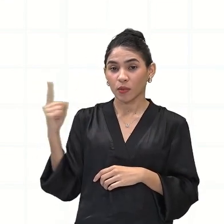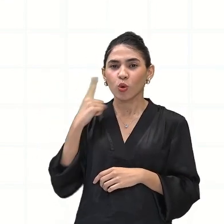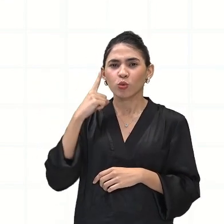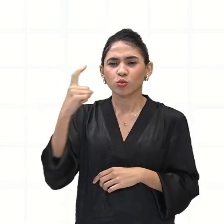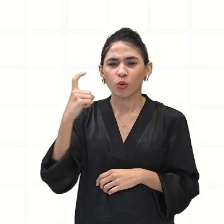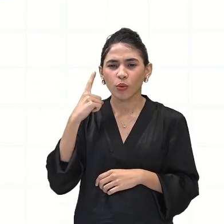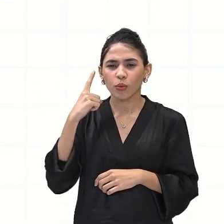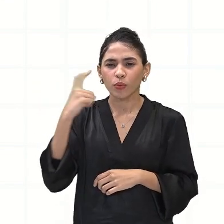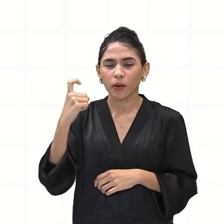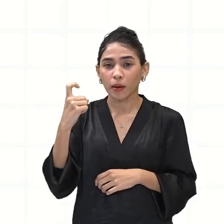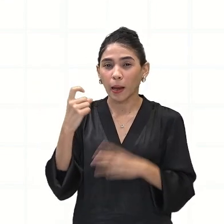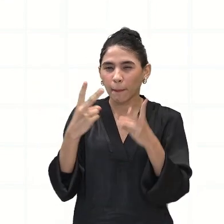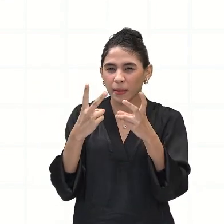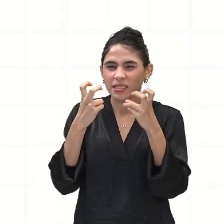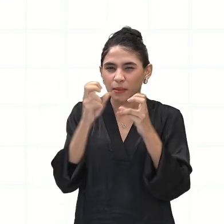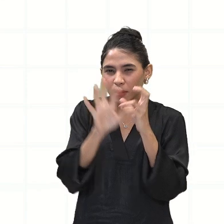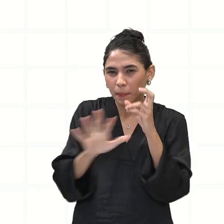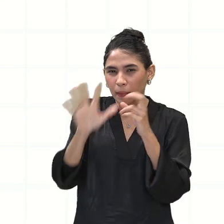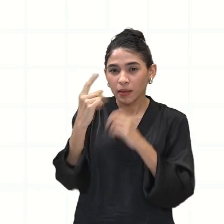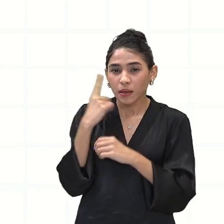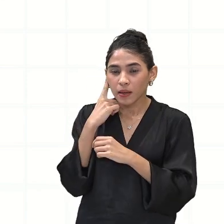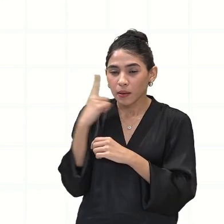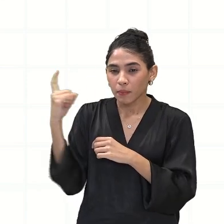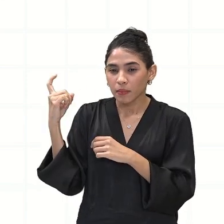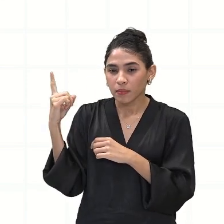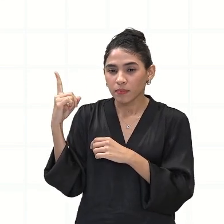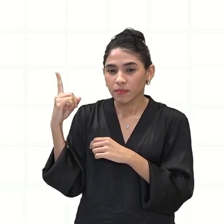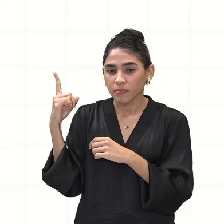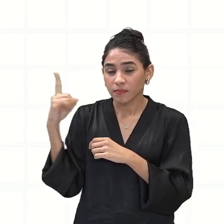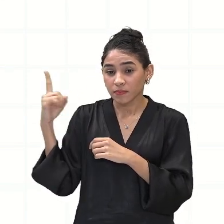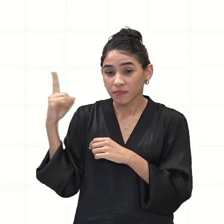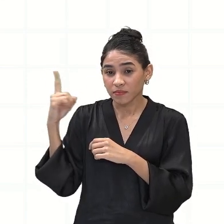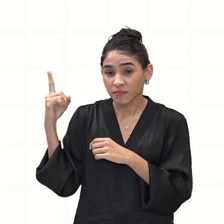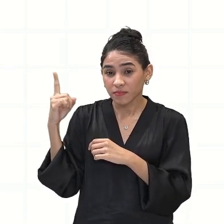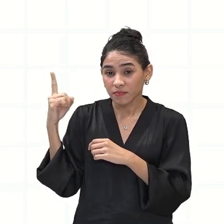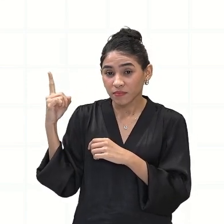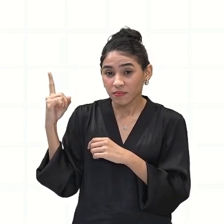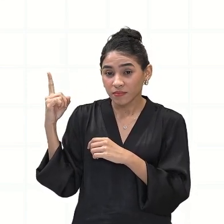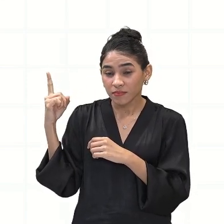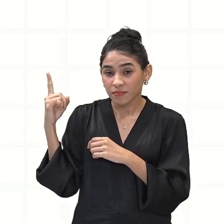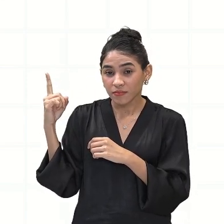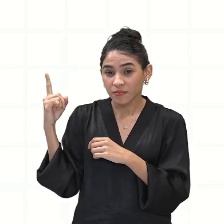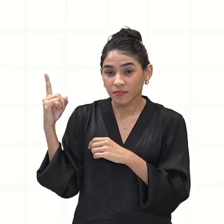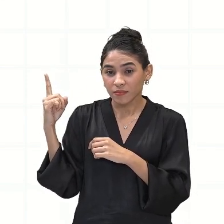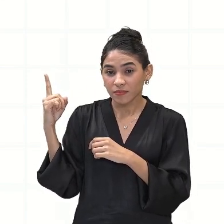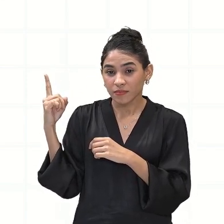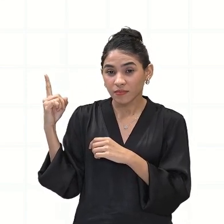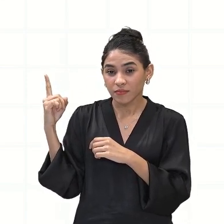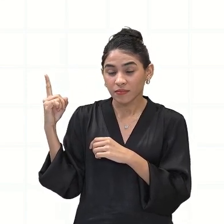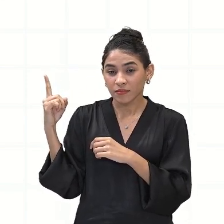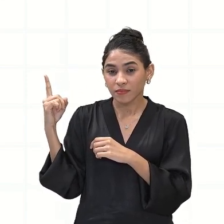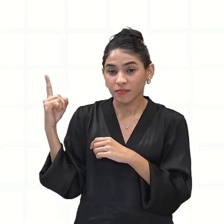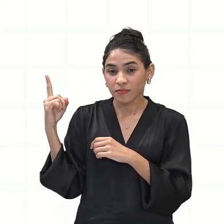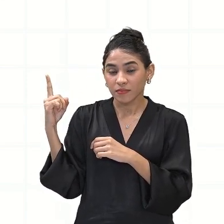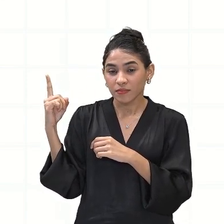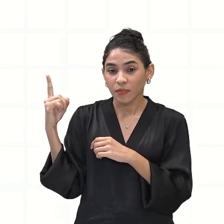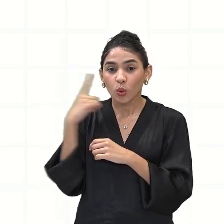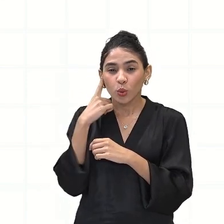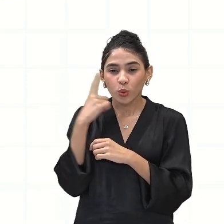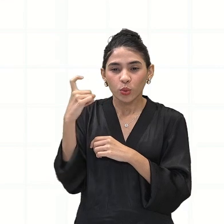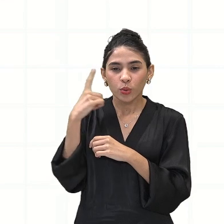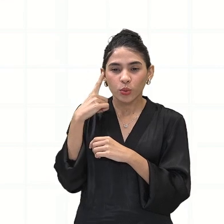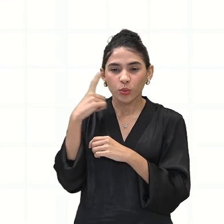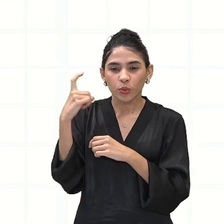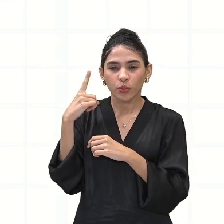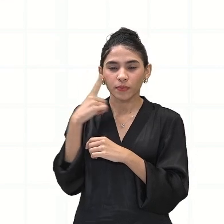splash. Splash, como se alguma coisa estivesse caindo na água. Smack, como se fosse o som de um beijo.